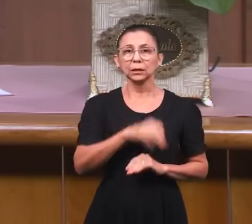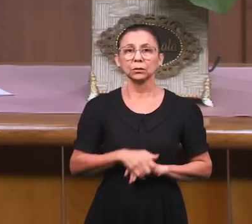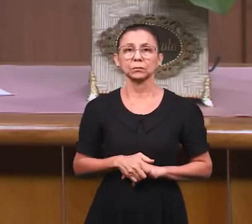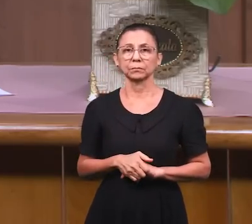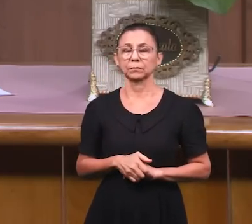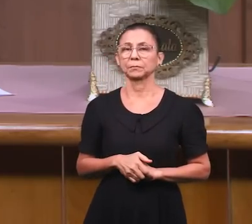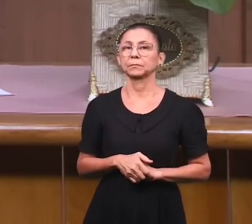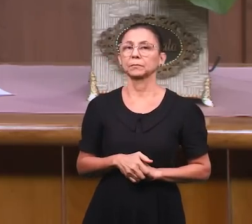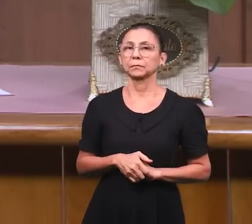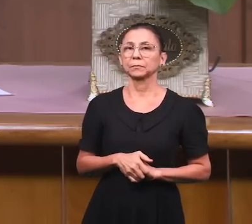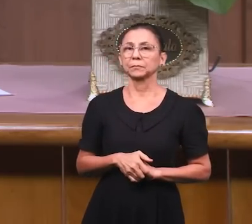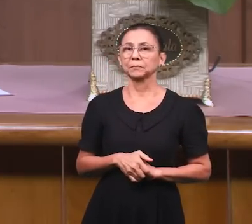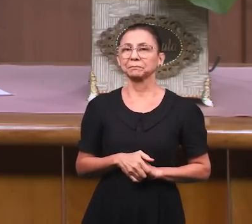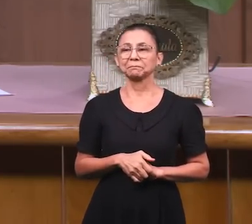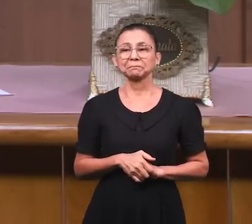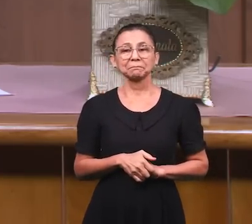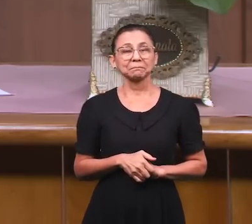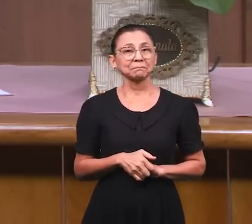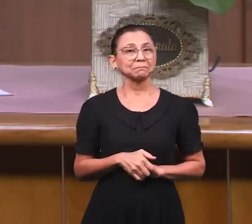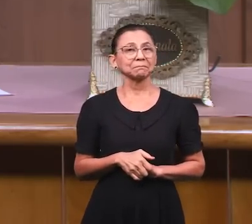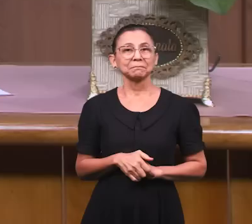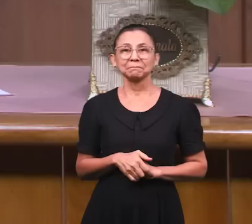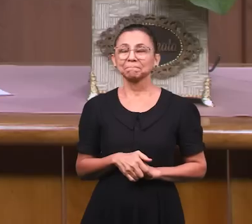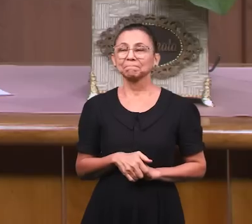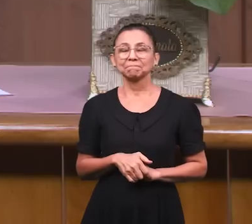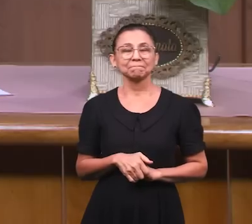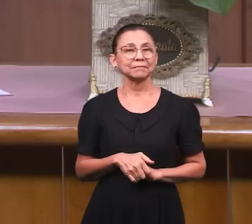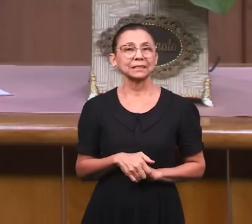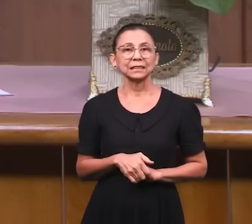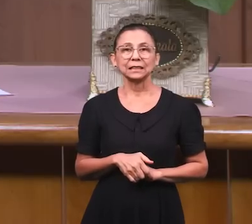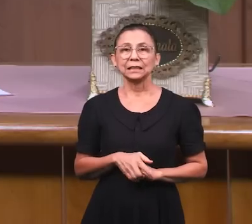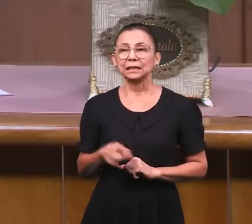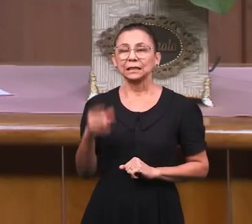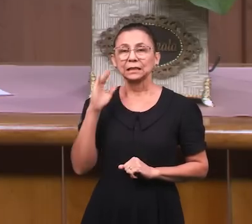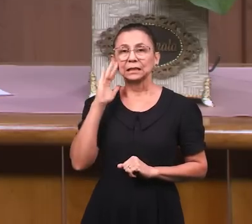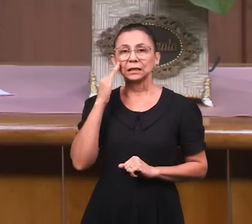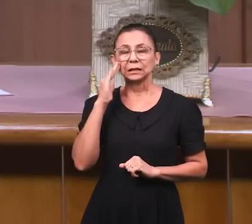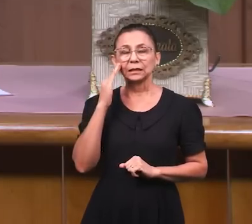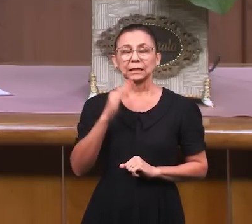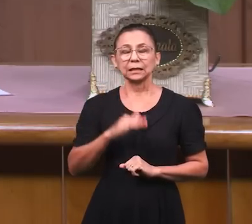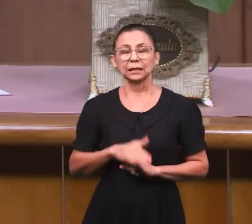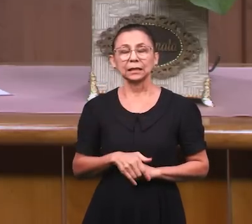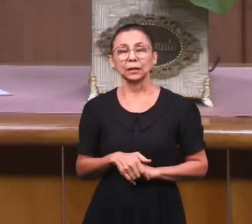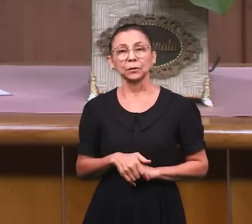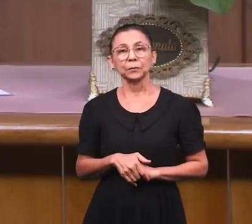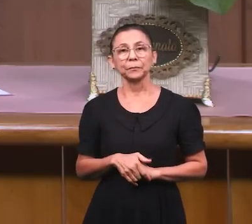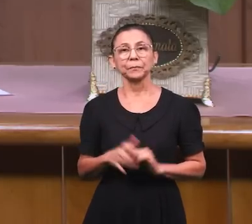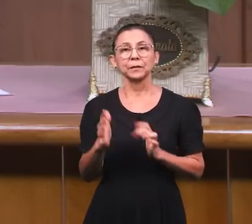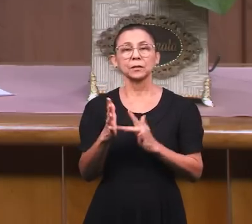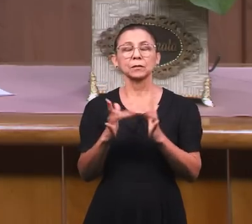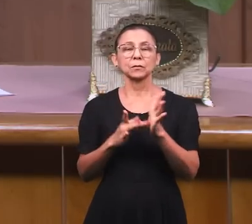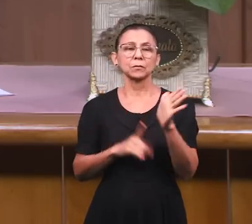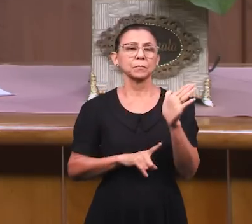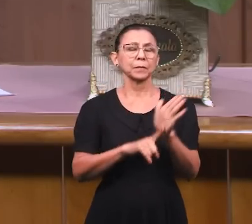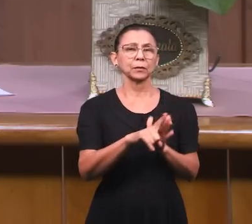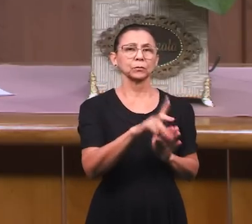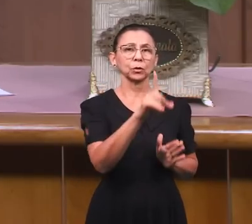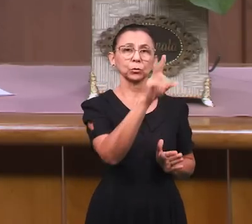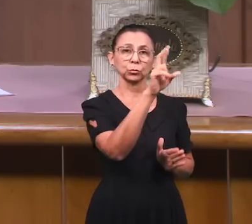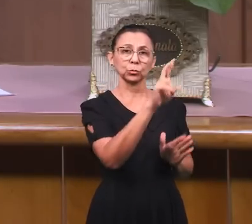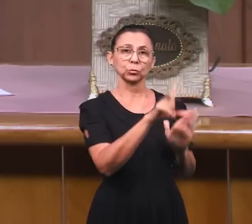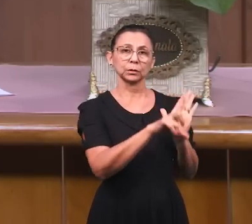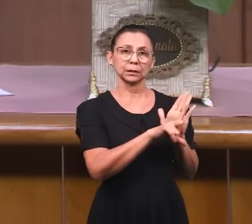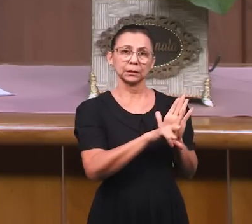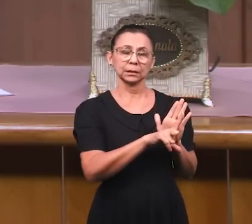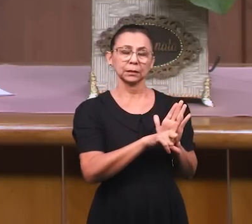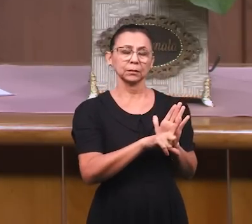entendeu. Aquele homem não entendeu aquilo que Jesus estava falando. E por isso Jesus até perguntou para ele. Quando